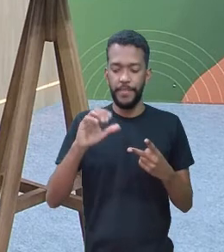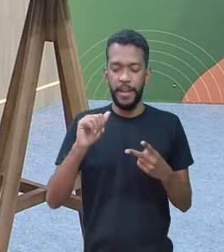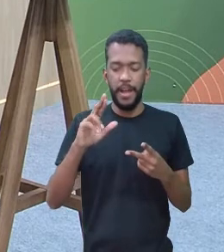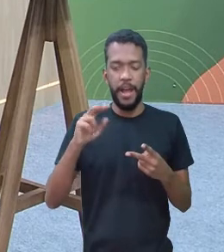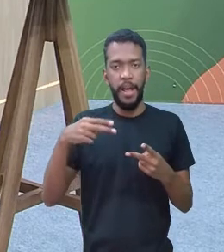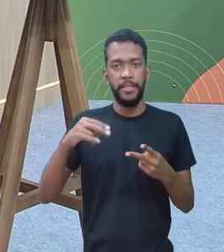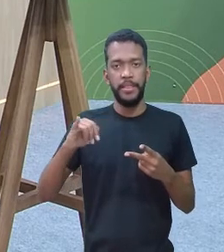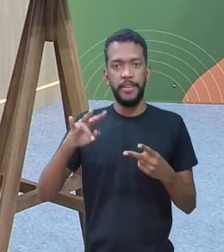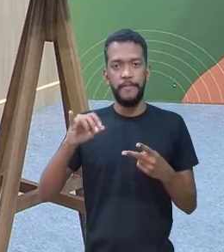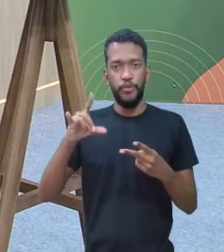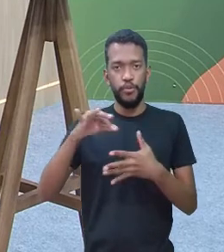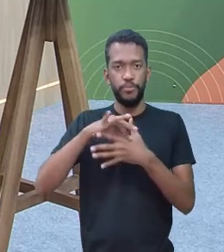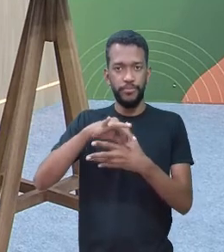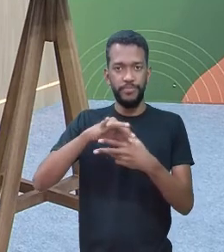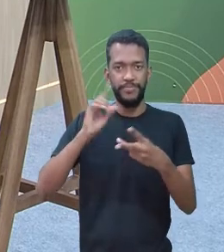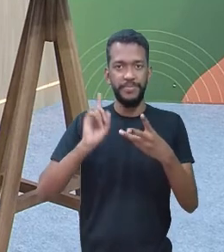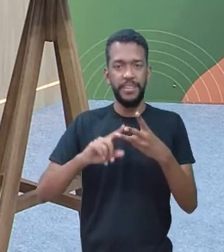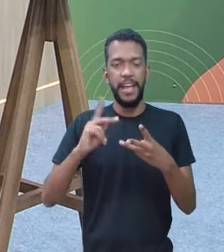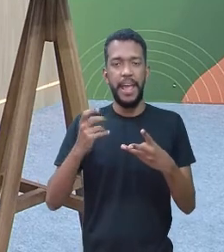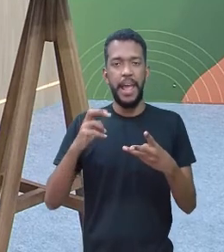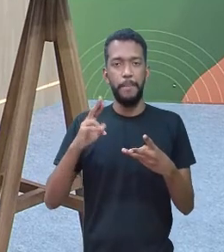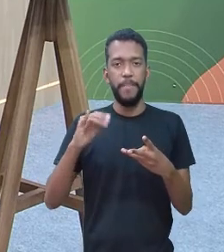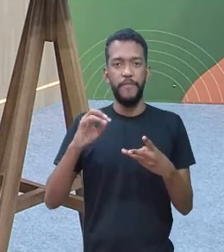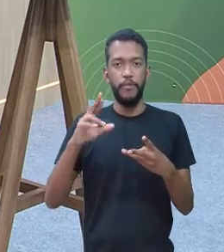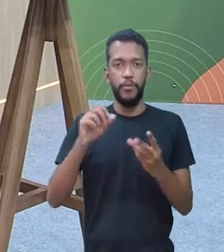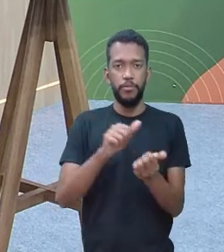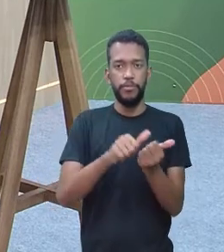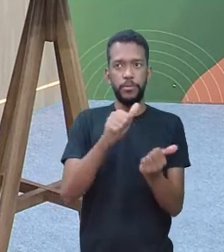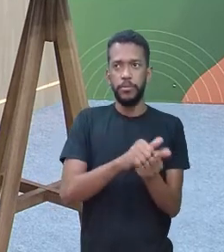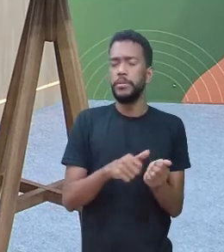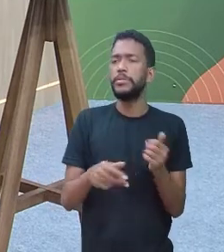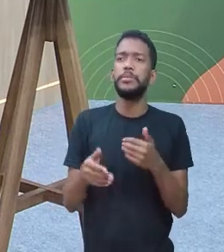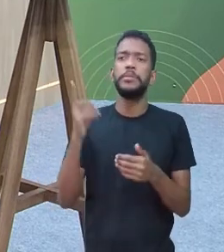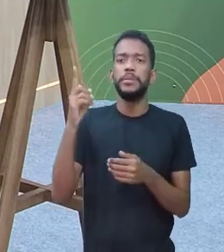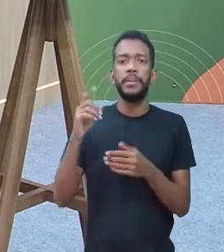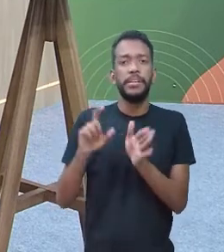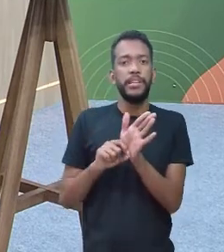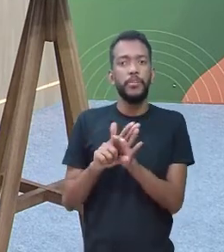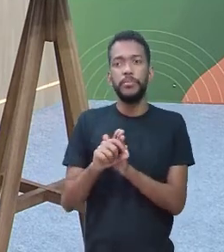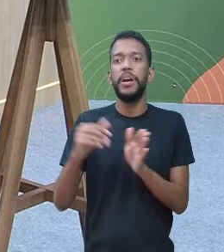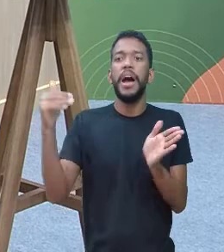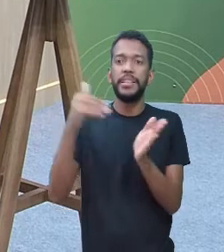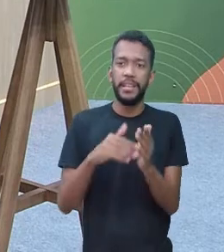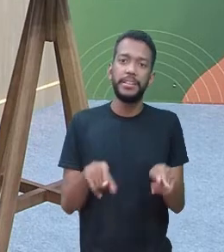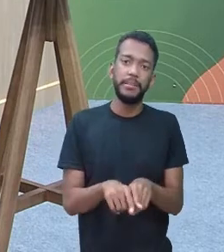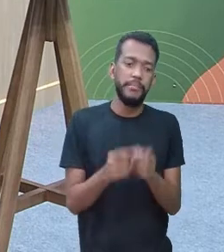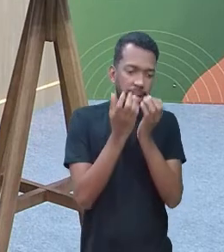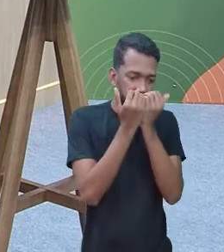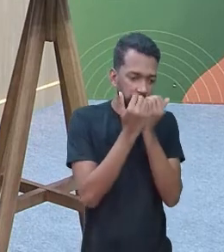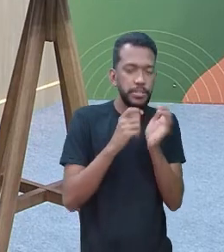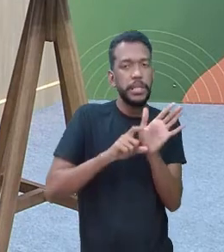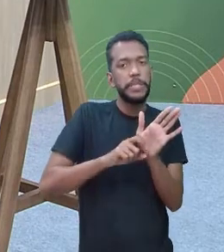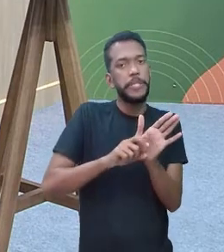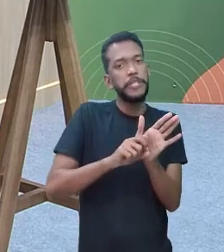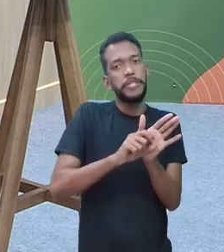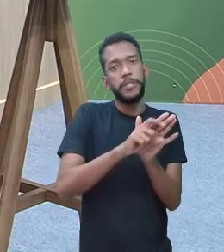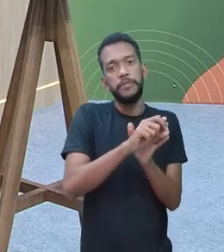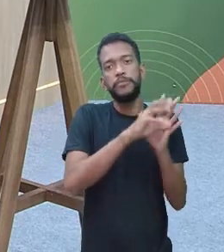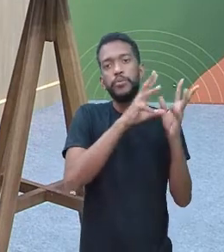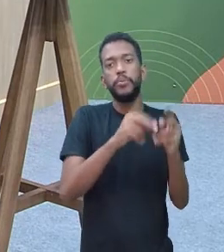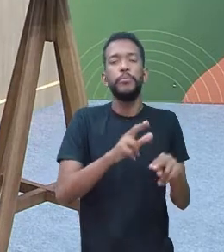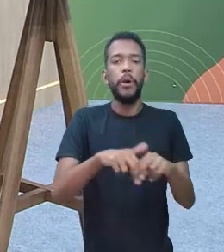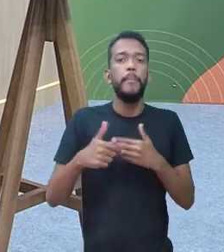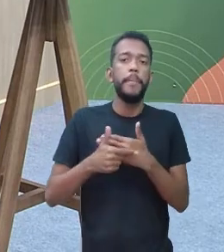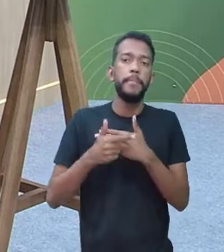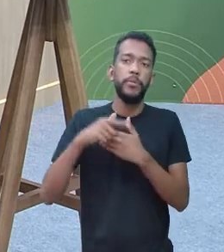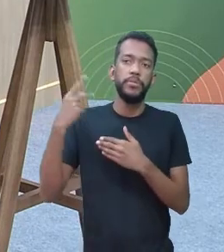esse poder de desmanchar essa matéria orgânica em qualquer momento, até mesmo no milho. Não é isso, pessoal? Porque o papel